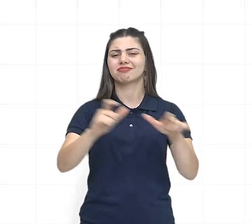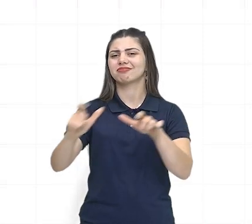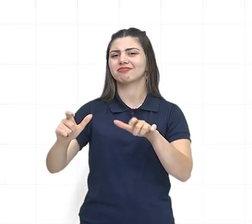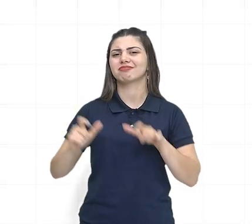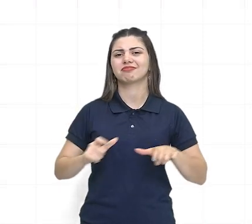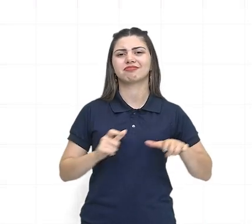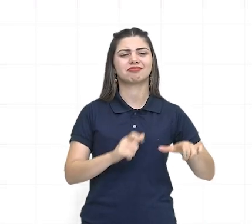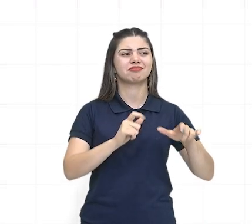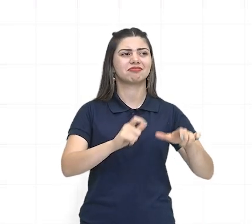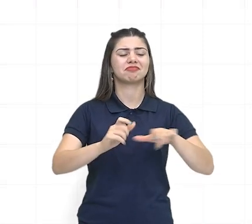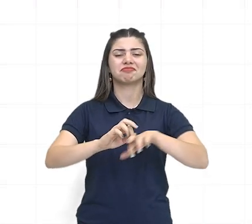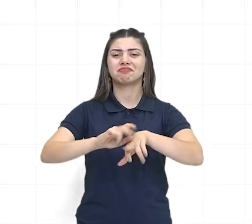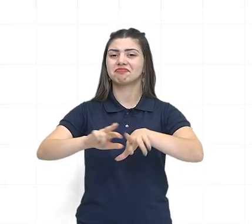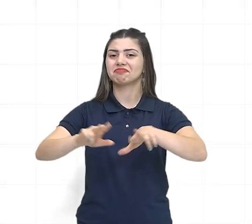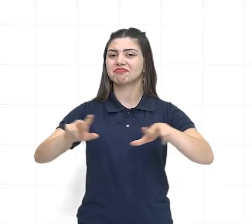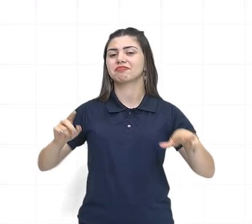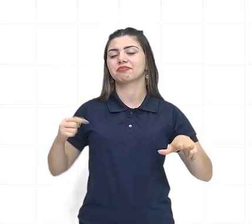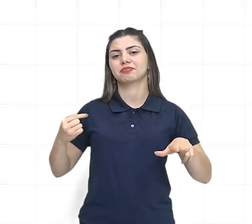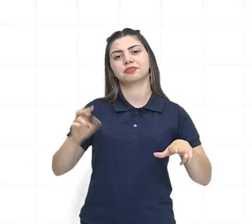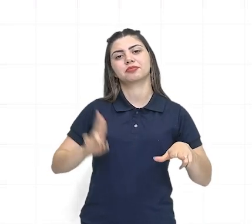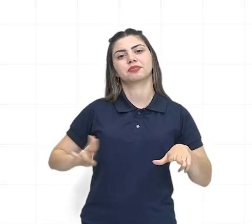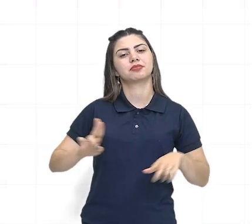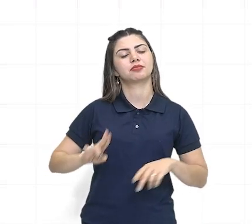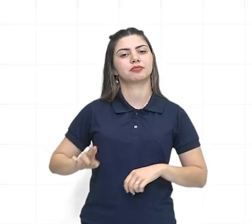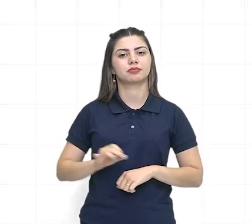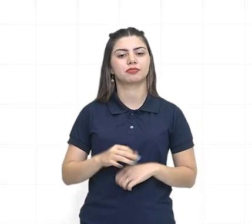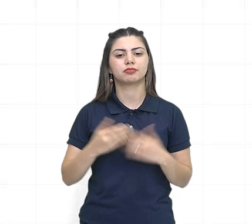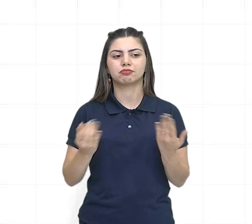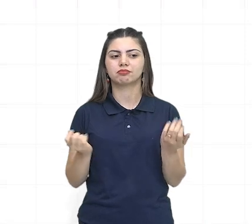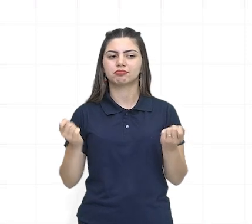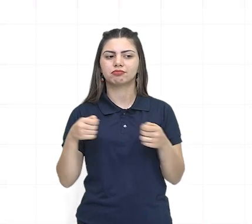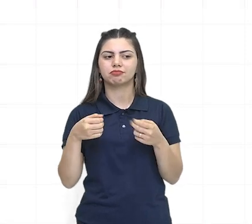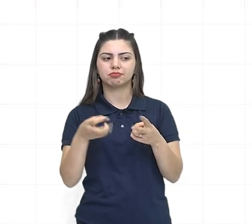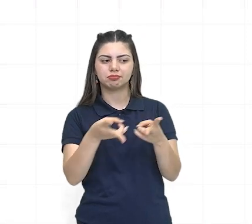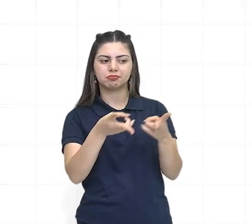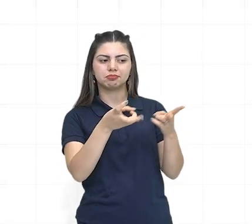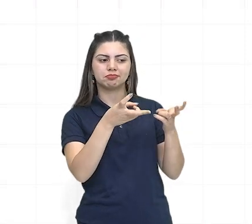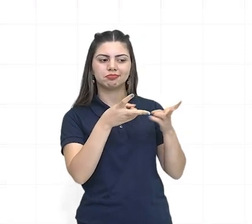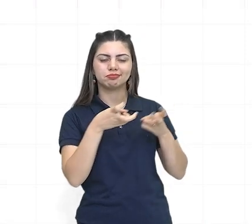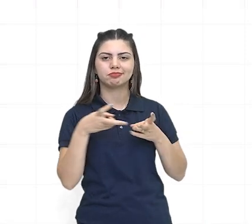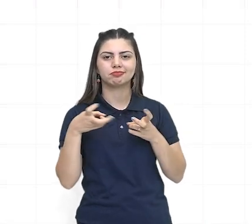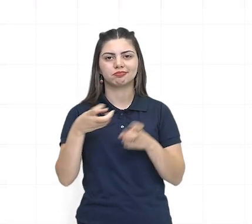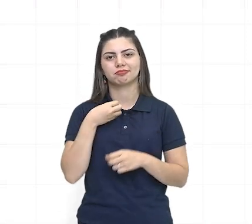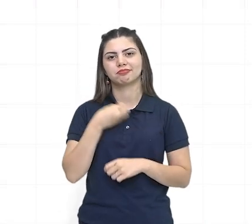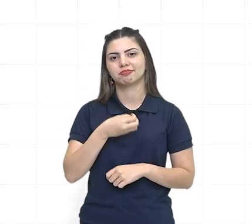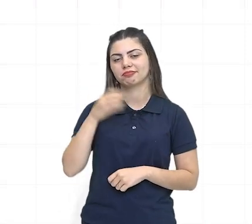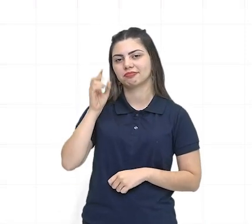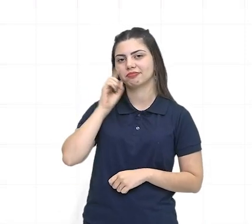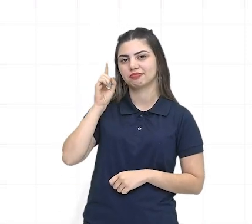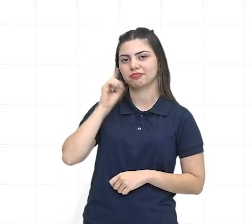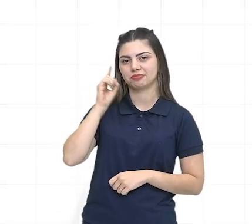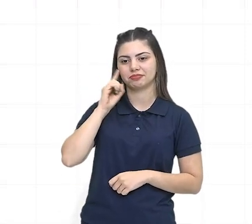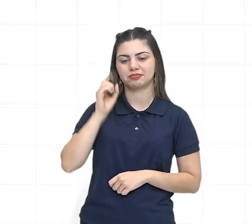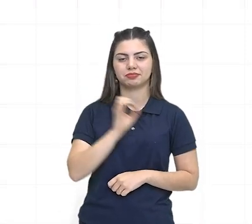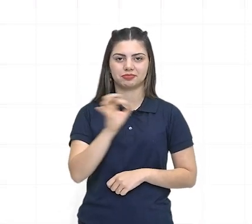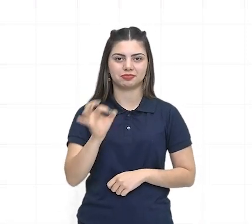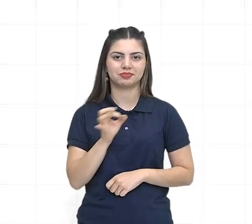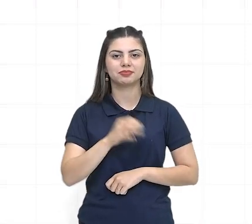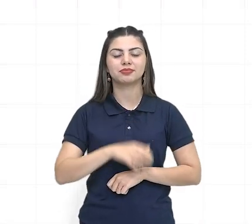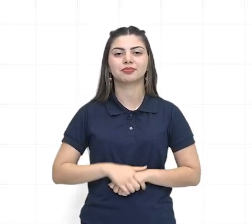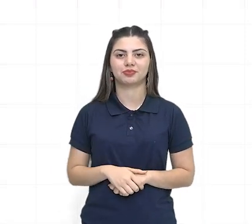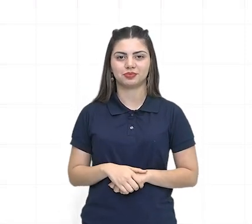muito, muito vasto e é facilmente observado no nosso dia a dia, beleza? Muito